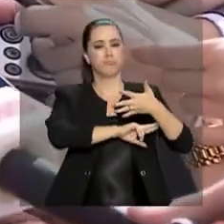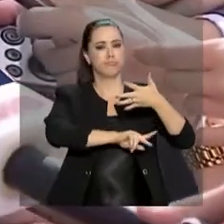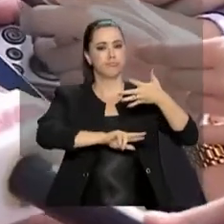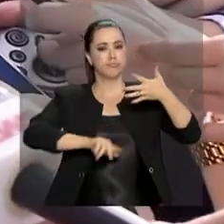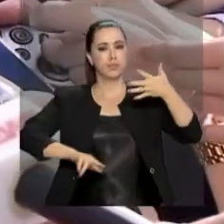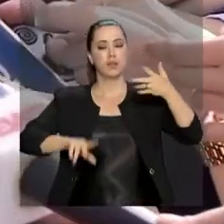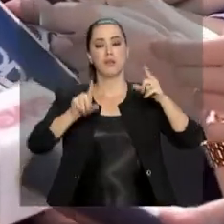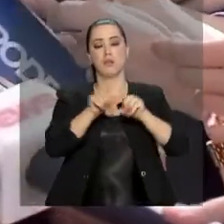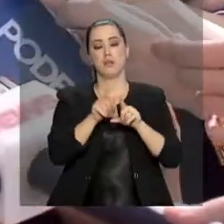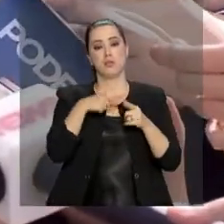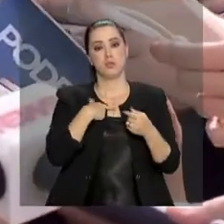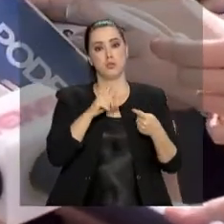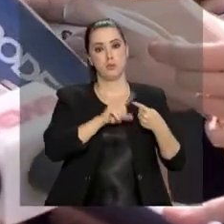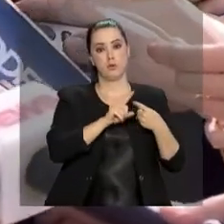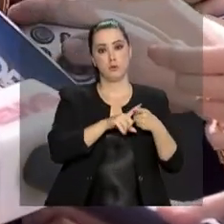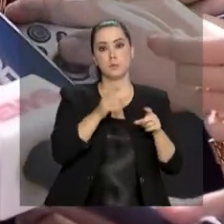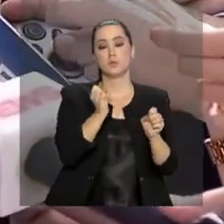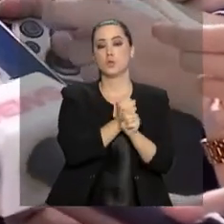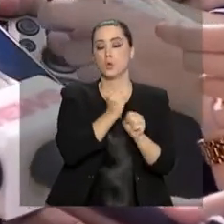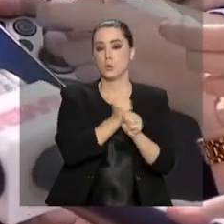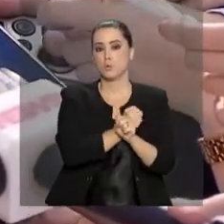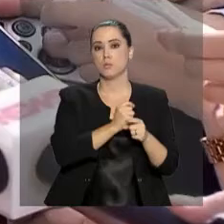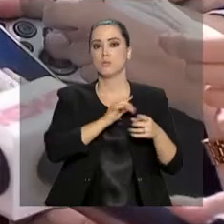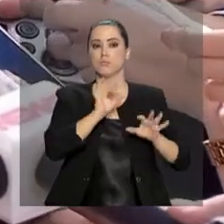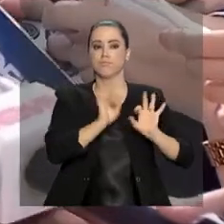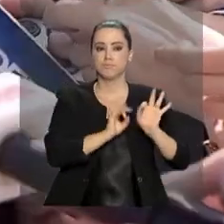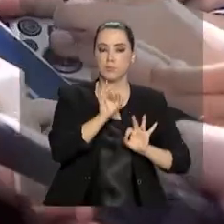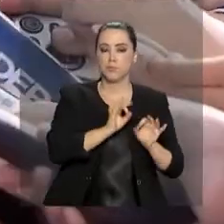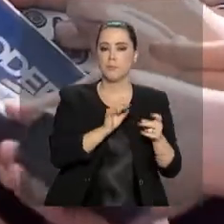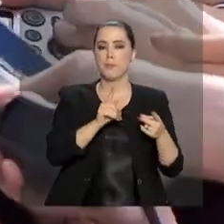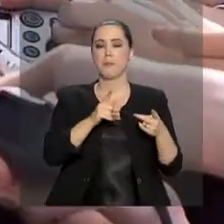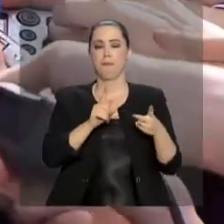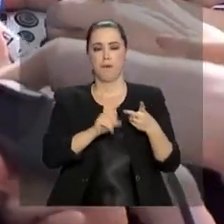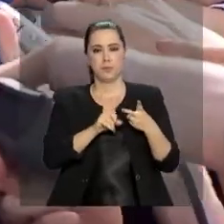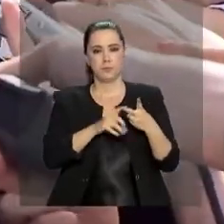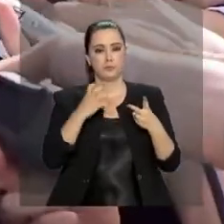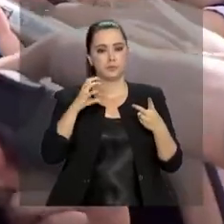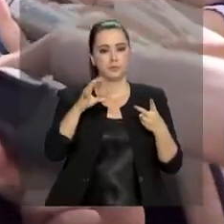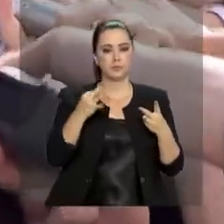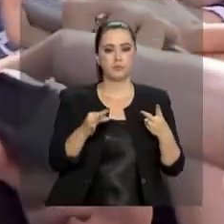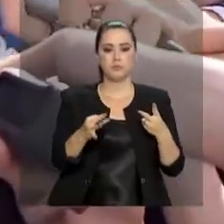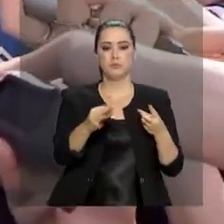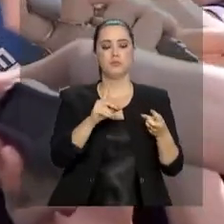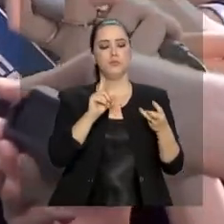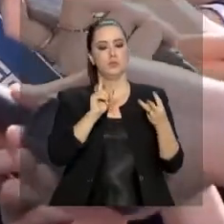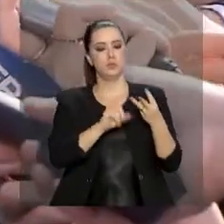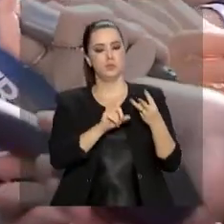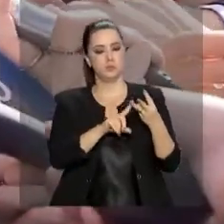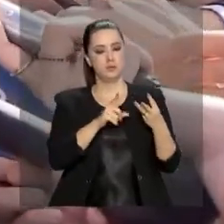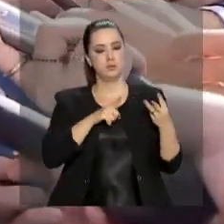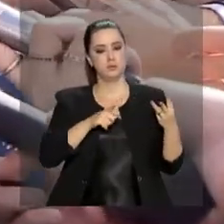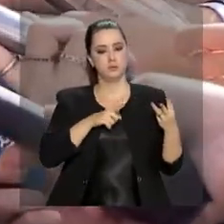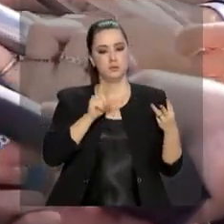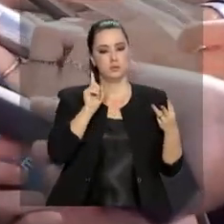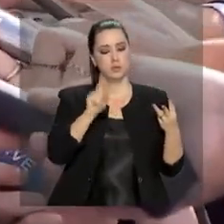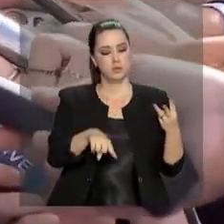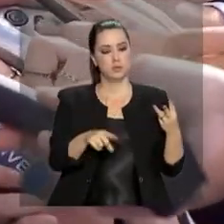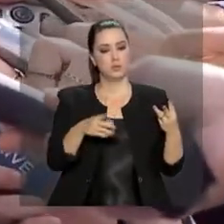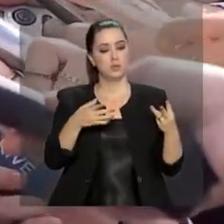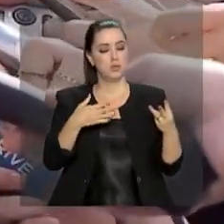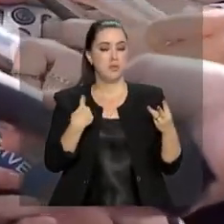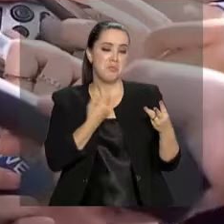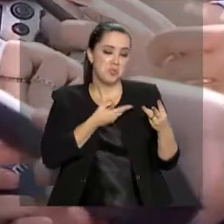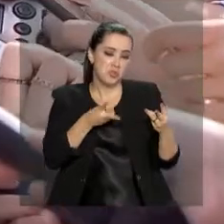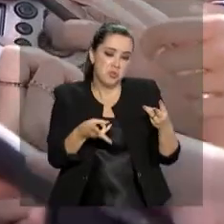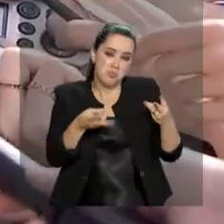o grupo de infraestrutura já também algumas pessoas da área da ciência da tecnologia né e onde